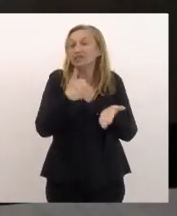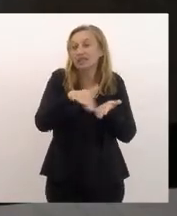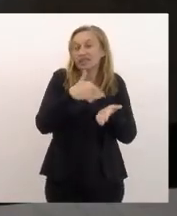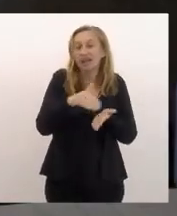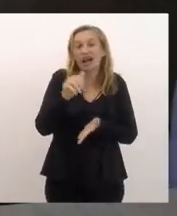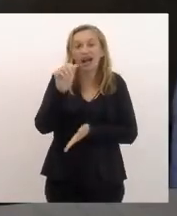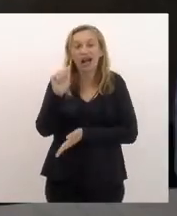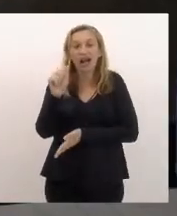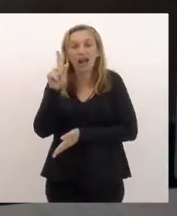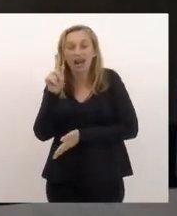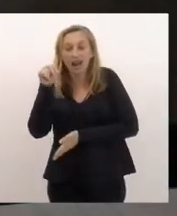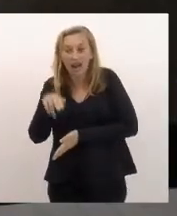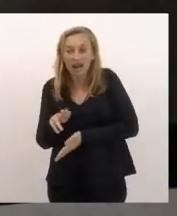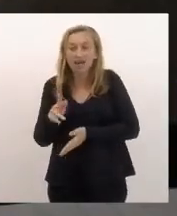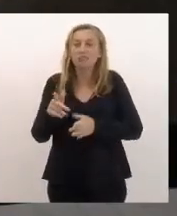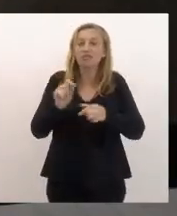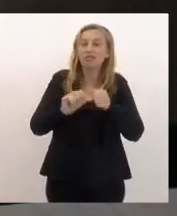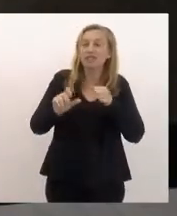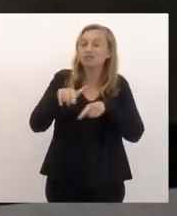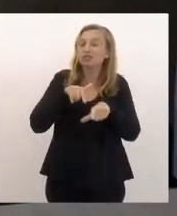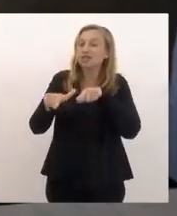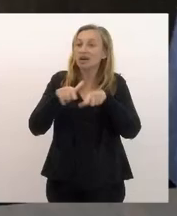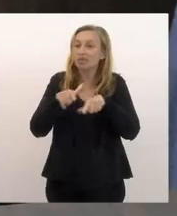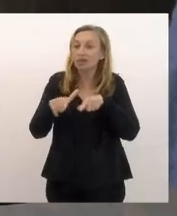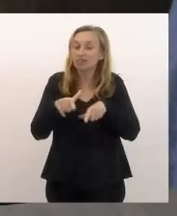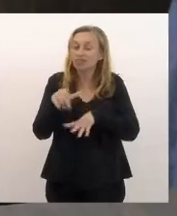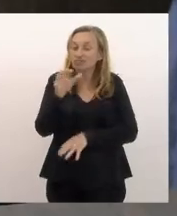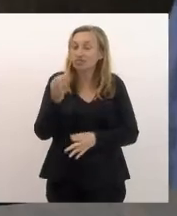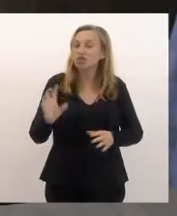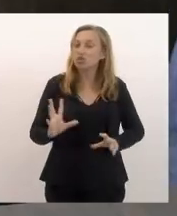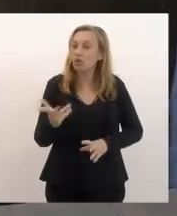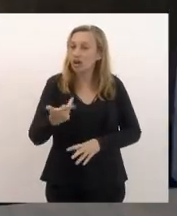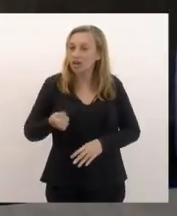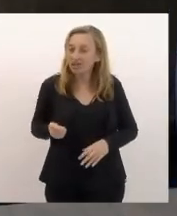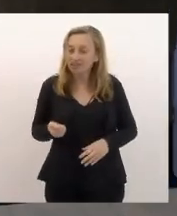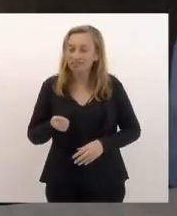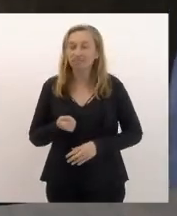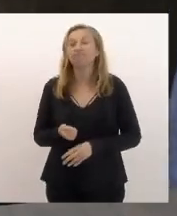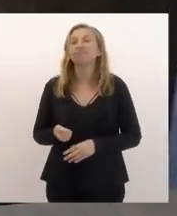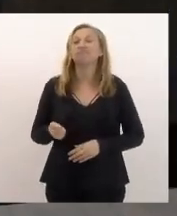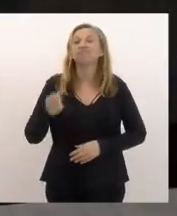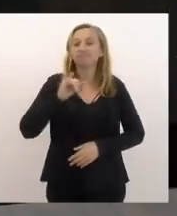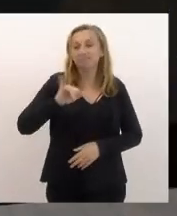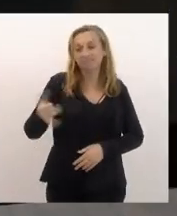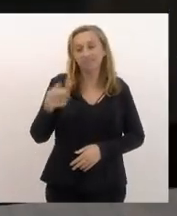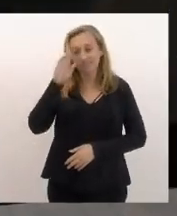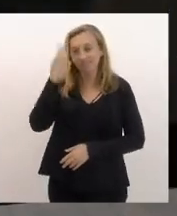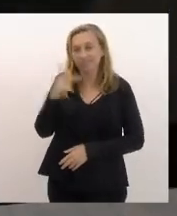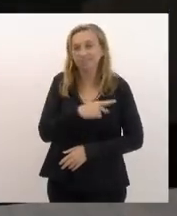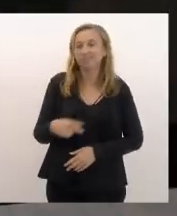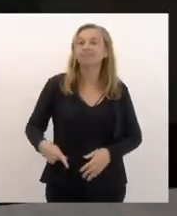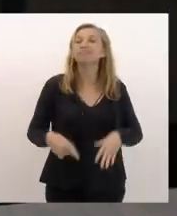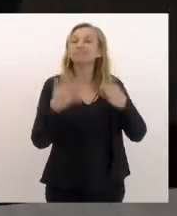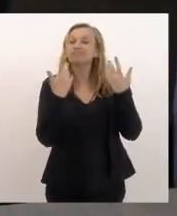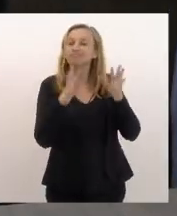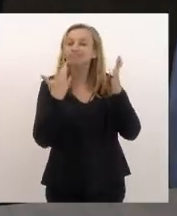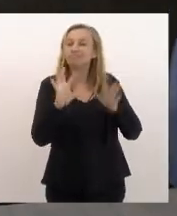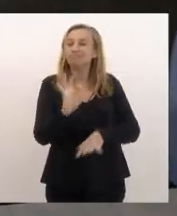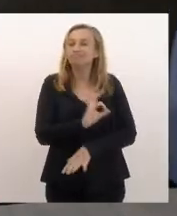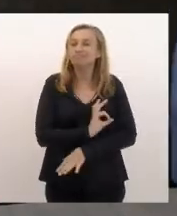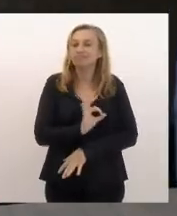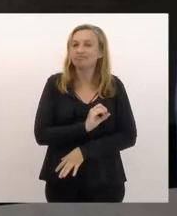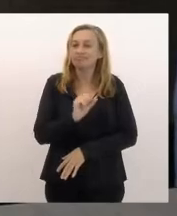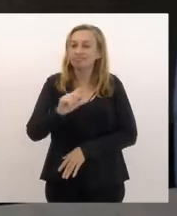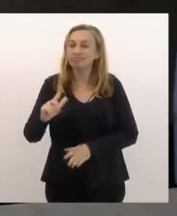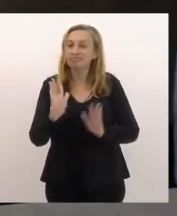Alan Turnovski para fazer esse trabalho de primeira. E aproveitar, presidente, também parabenizar a Polícia Civil,